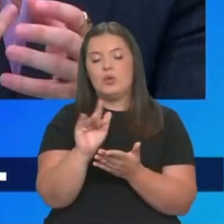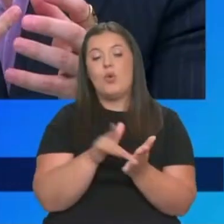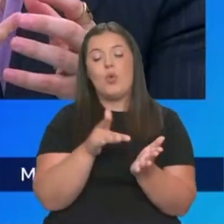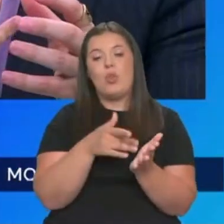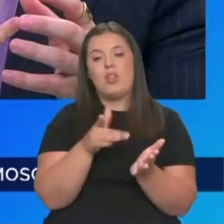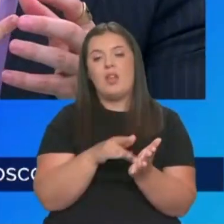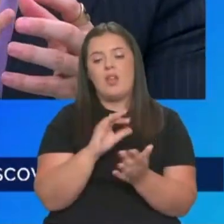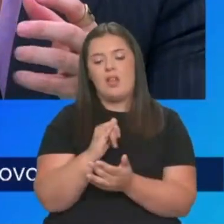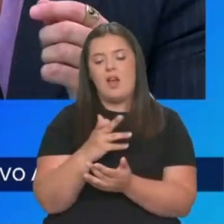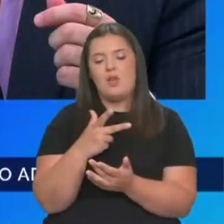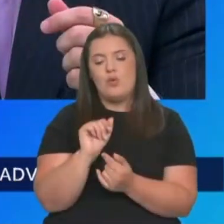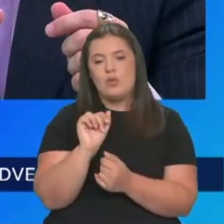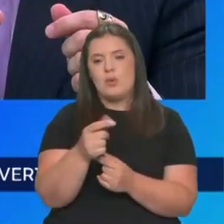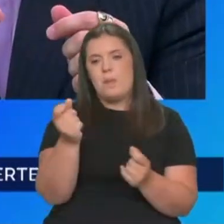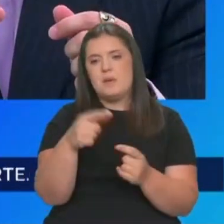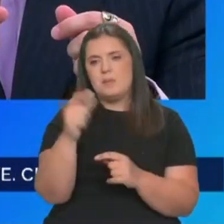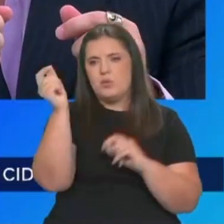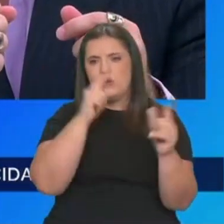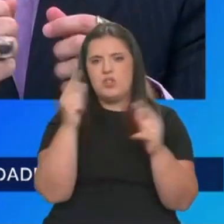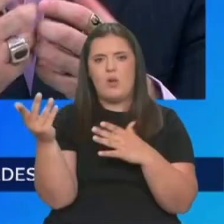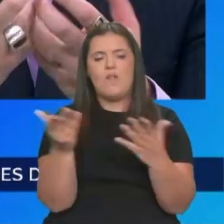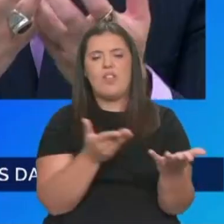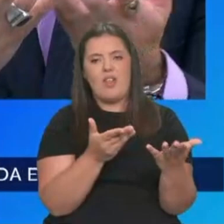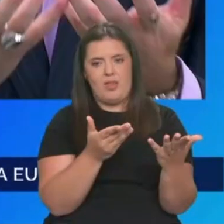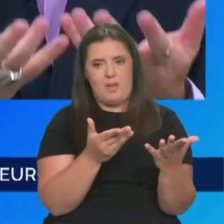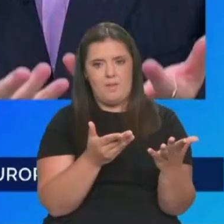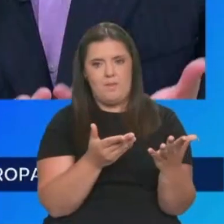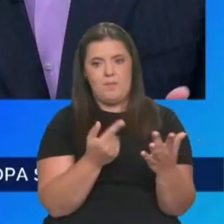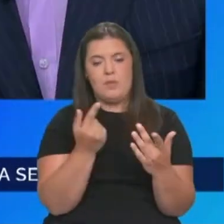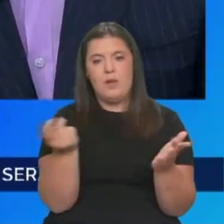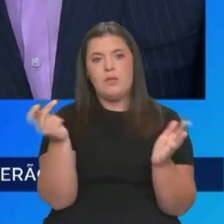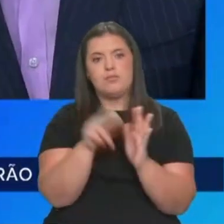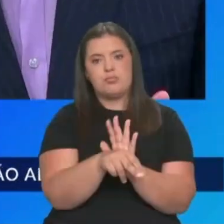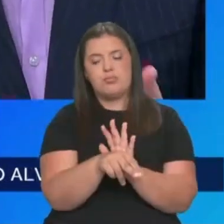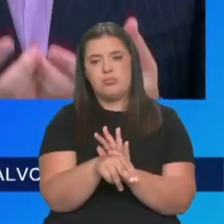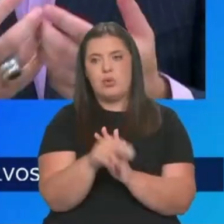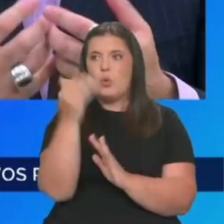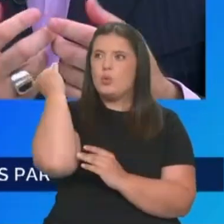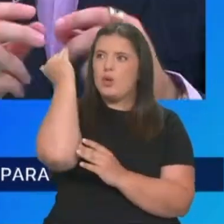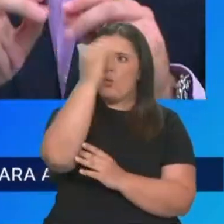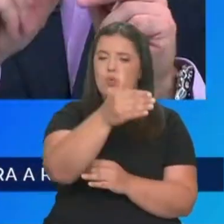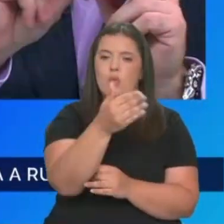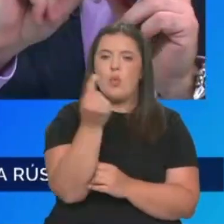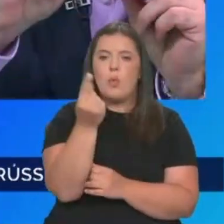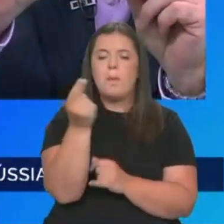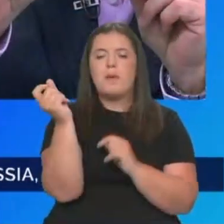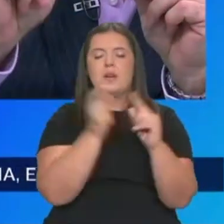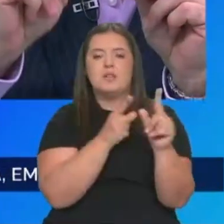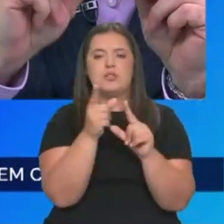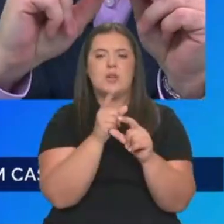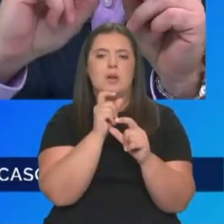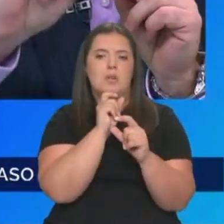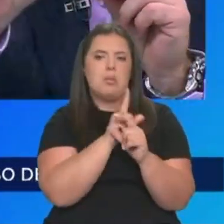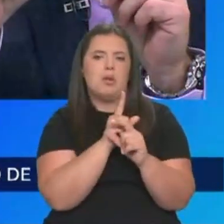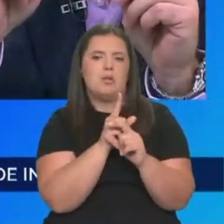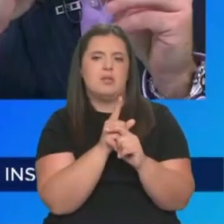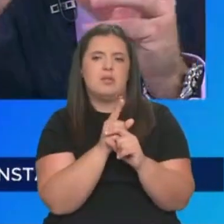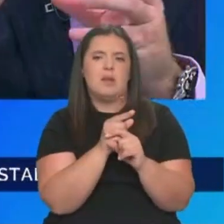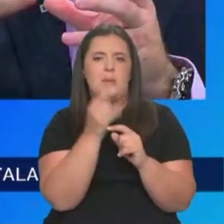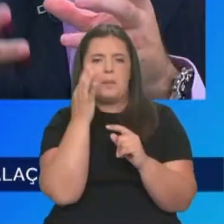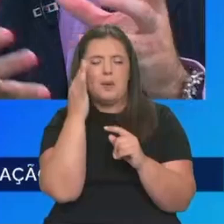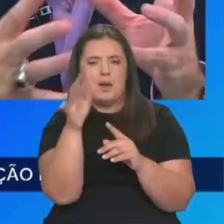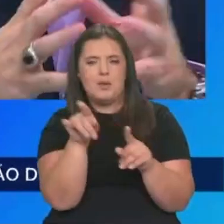o aparecimento de uma estrela convidada. Subitamente aparece nos céus uma estrela que até pode ter sido tão brilhante